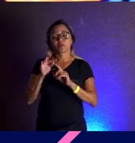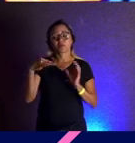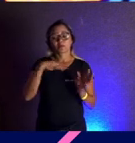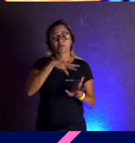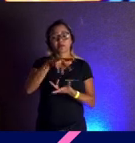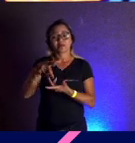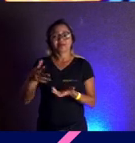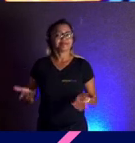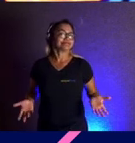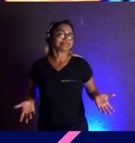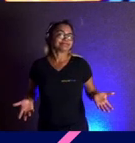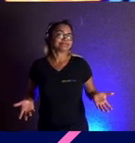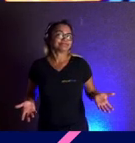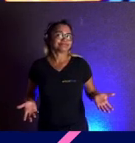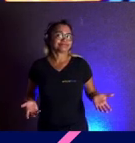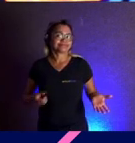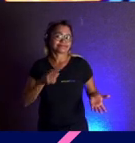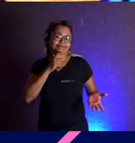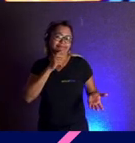fim.